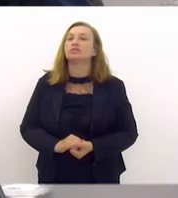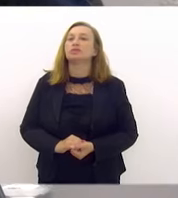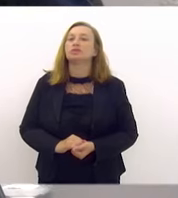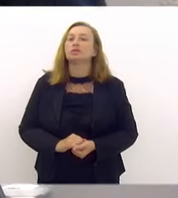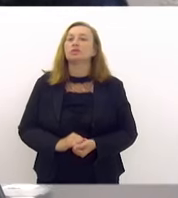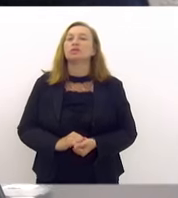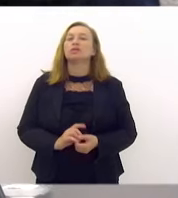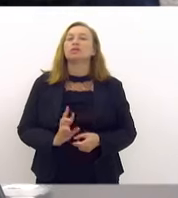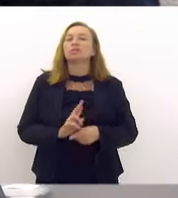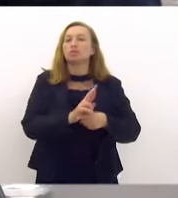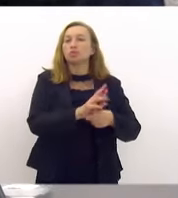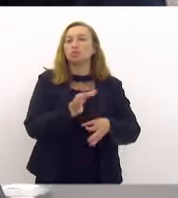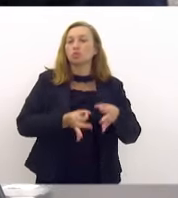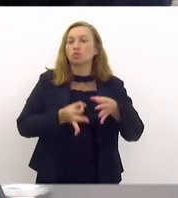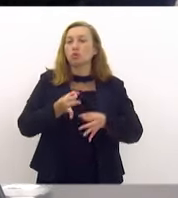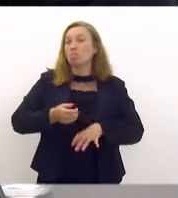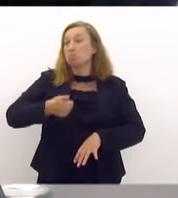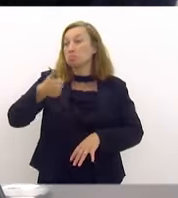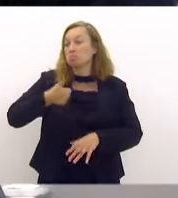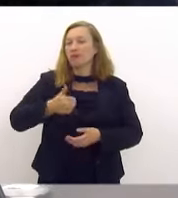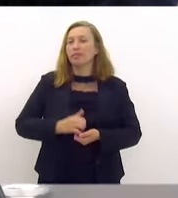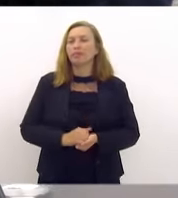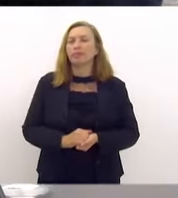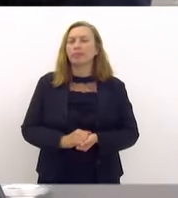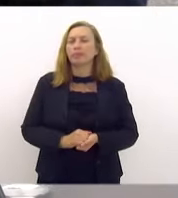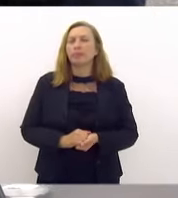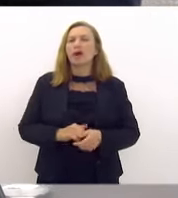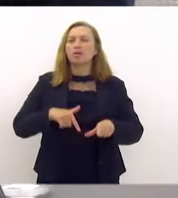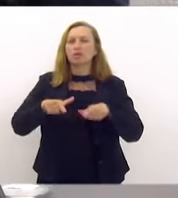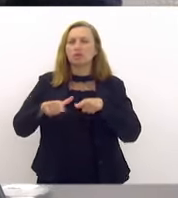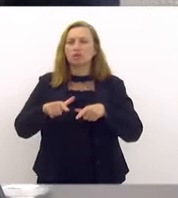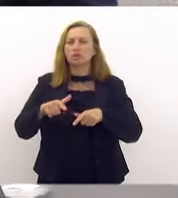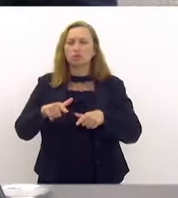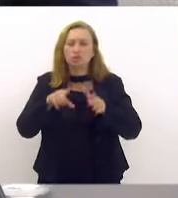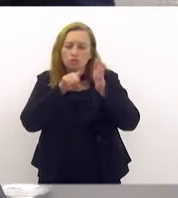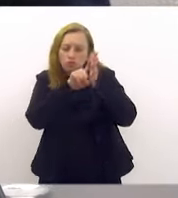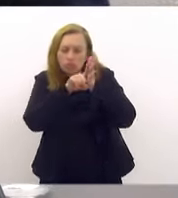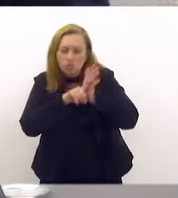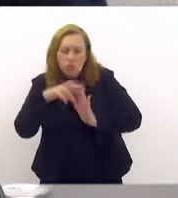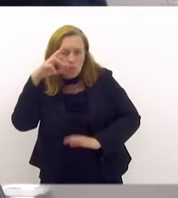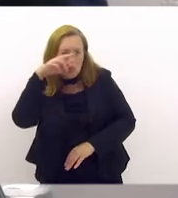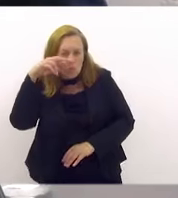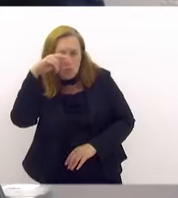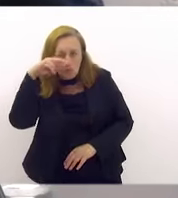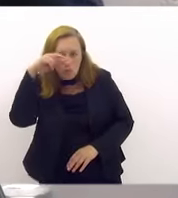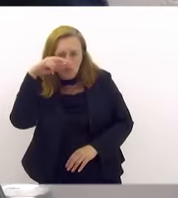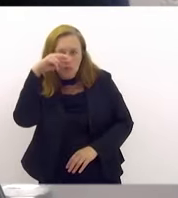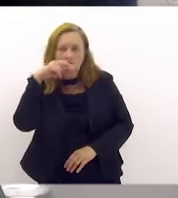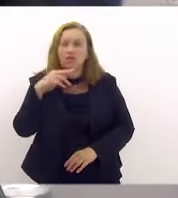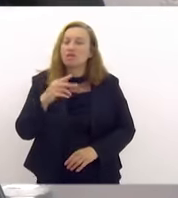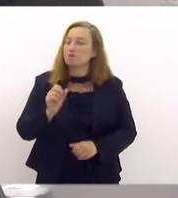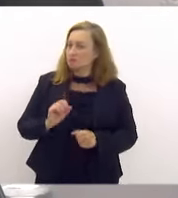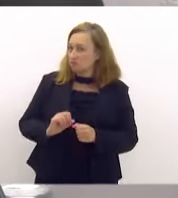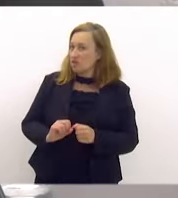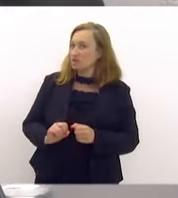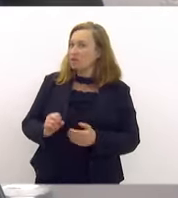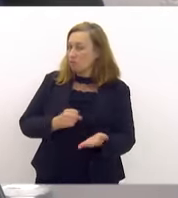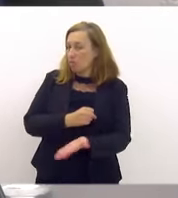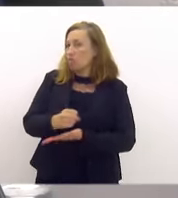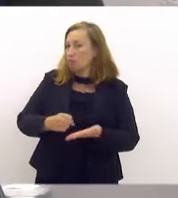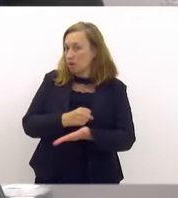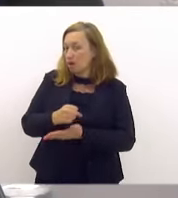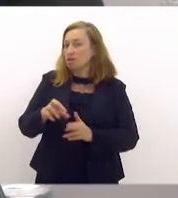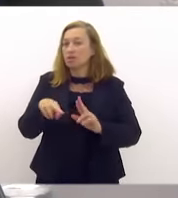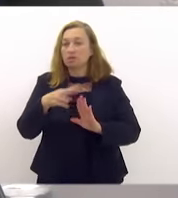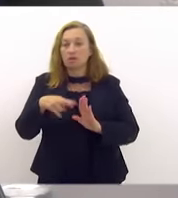promotoria de Justiça primeiro eh no trabalho fiscalizatório que nós fazemos né Com base na resolução